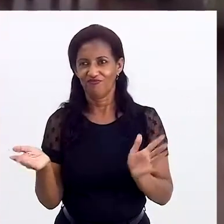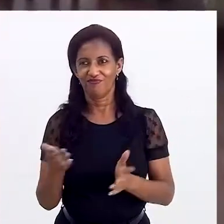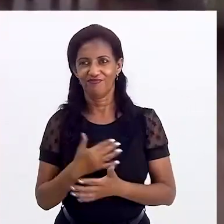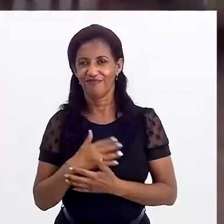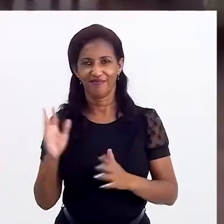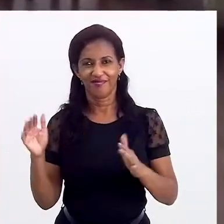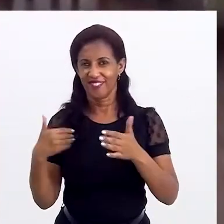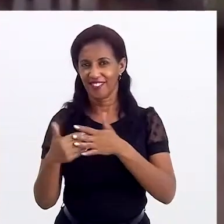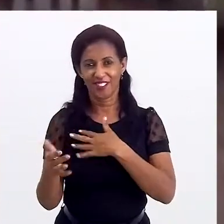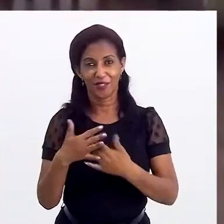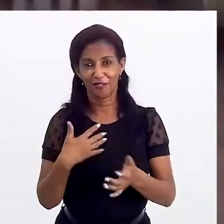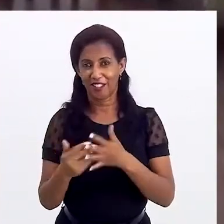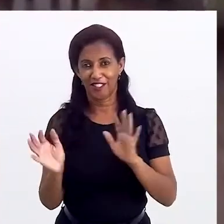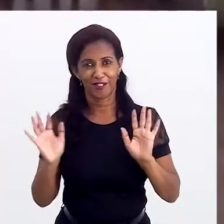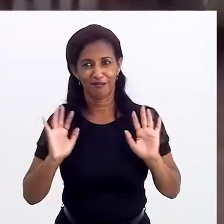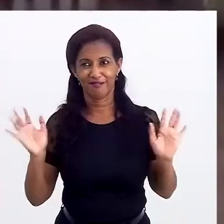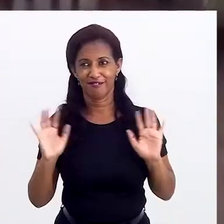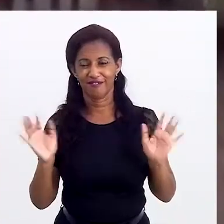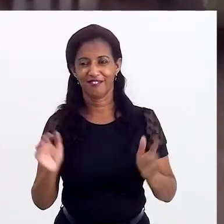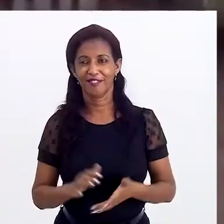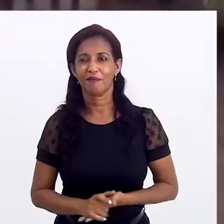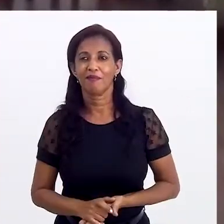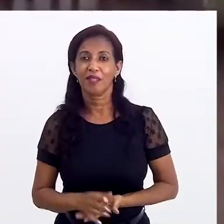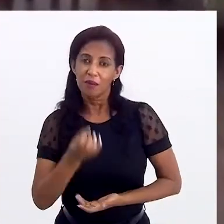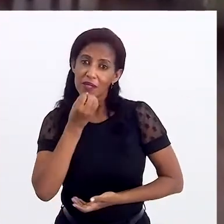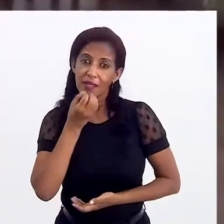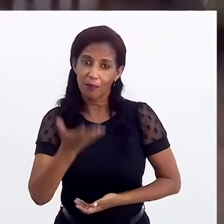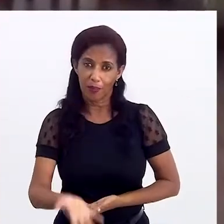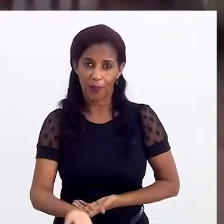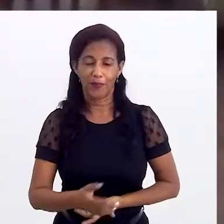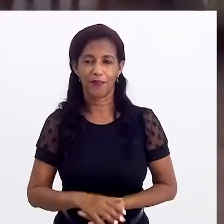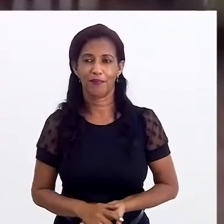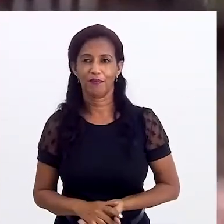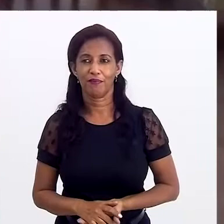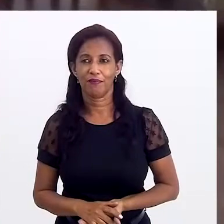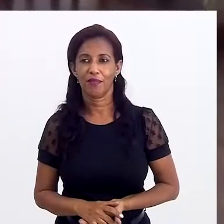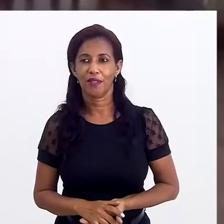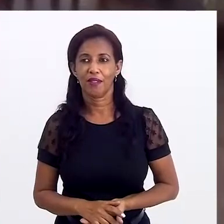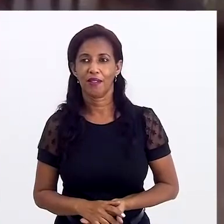dado conta disso. Que bom, né? Então ela é muito